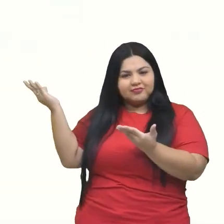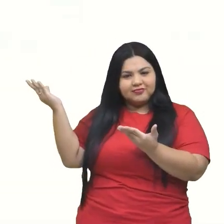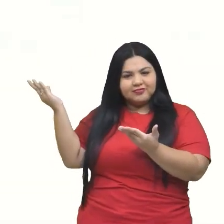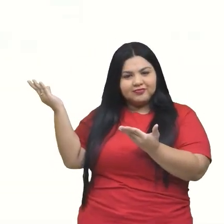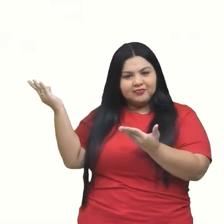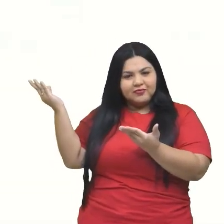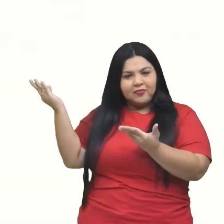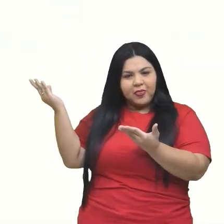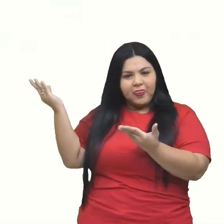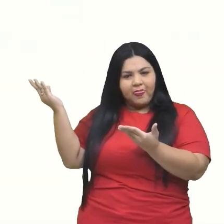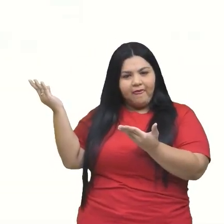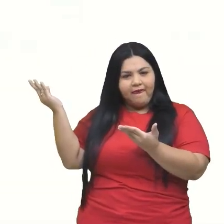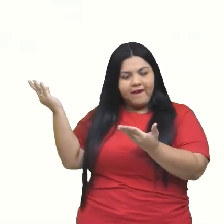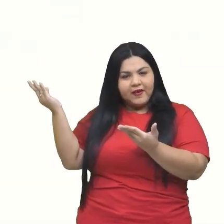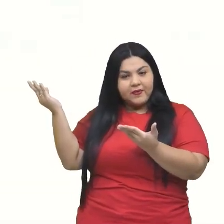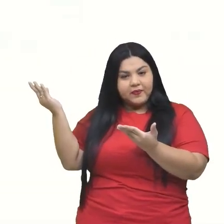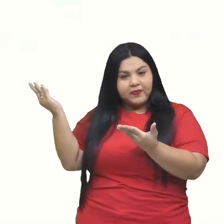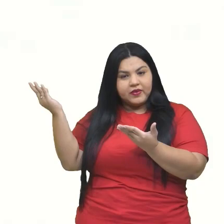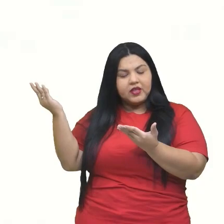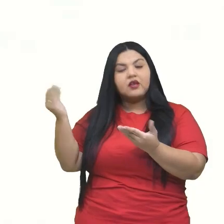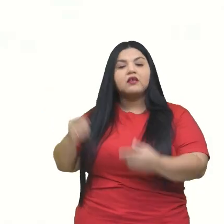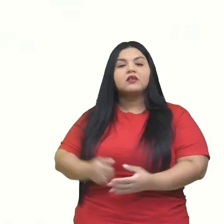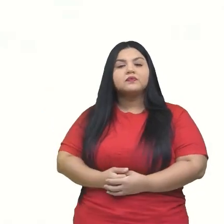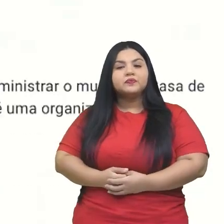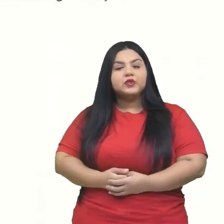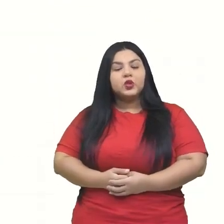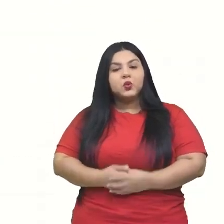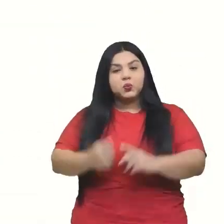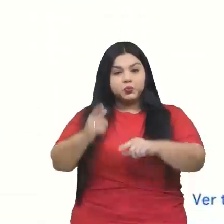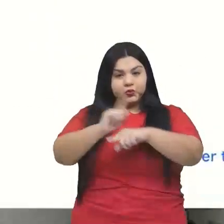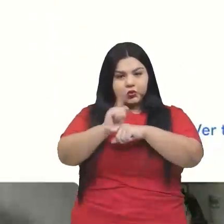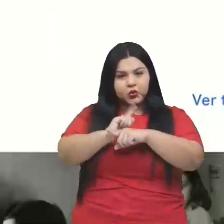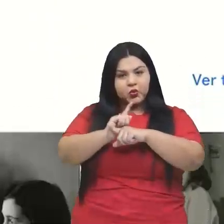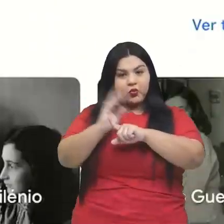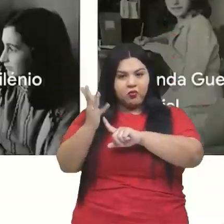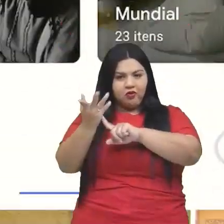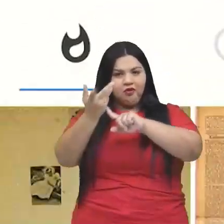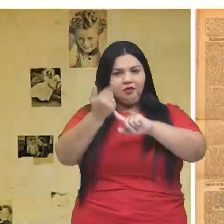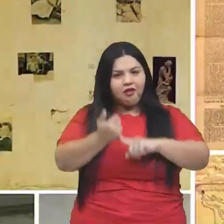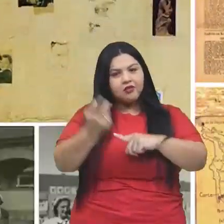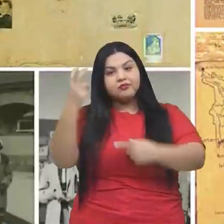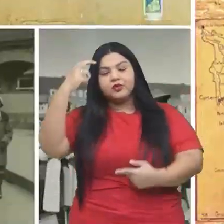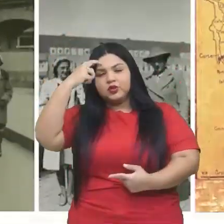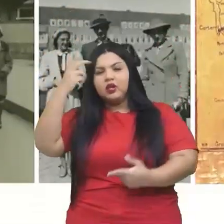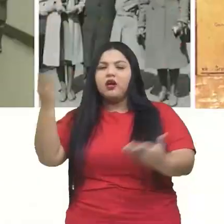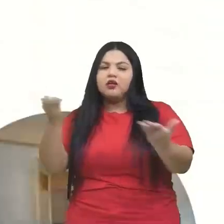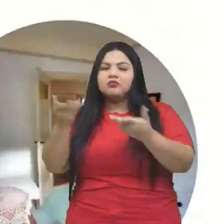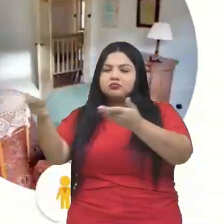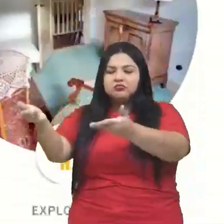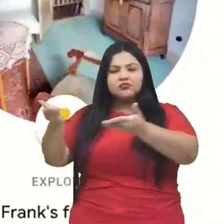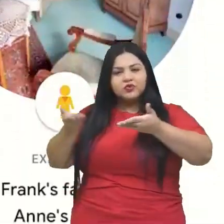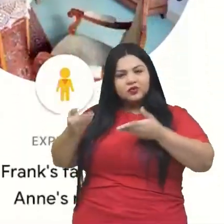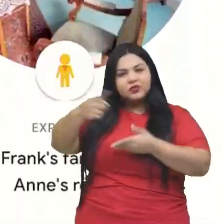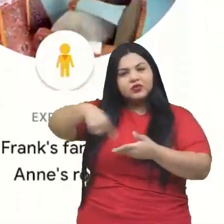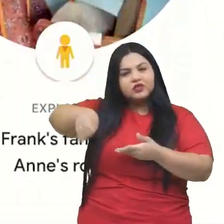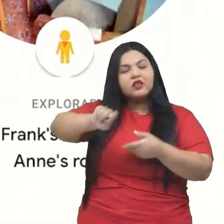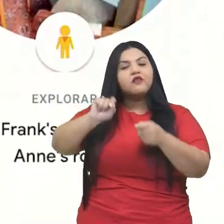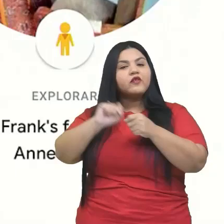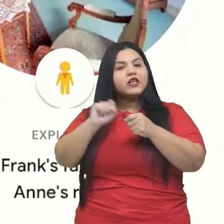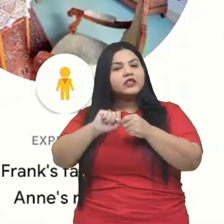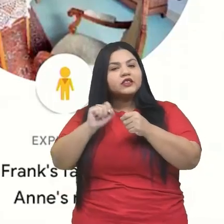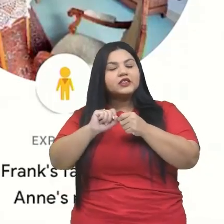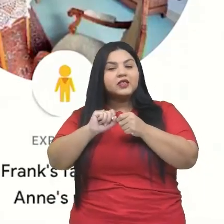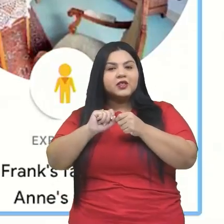site Google Arte e Cultura. E aí, olha só, a gente convida você a fazer uma